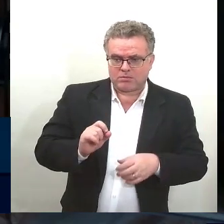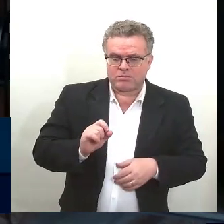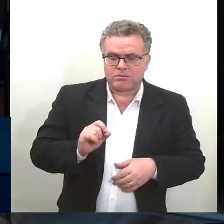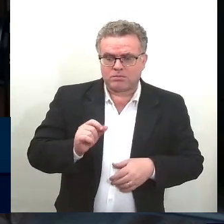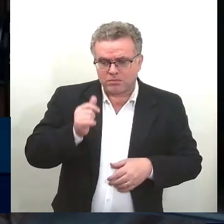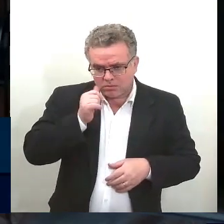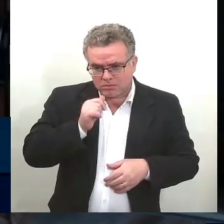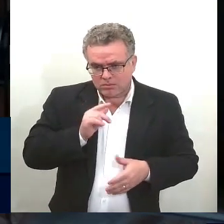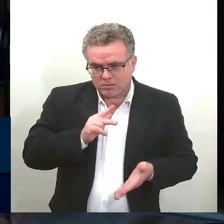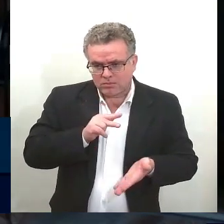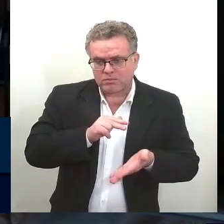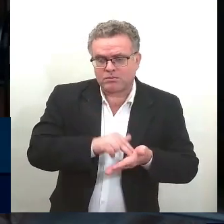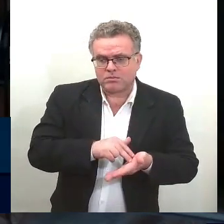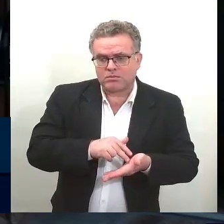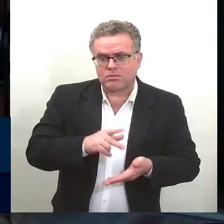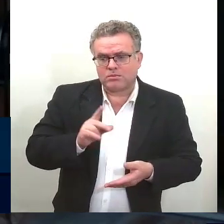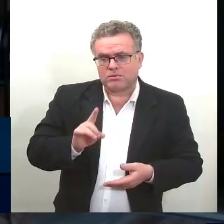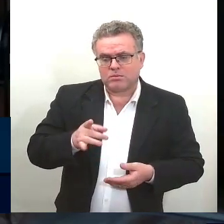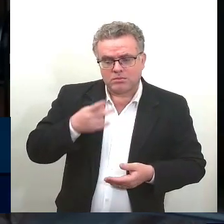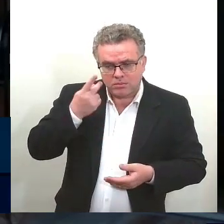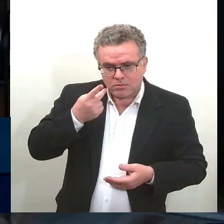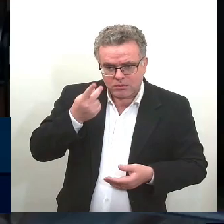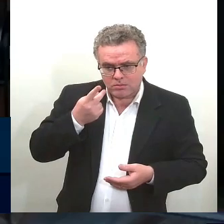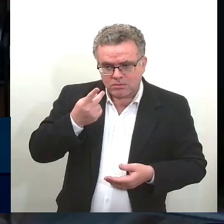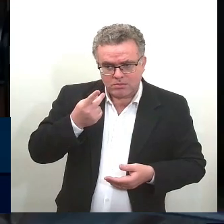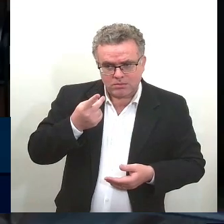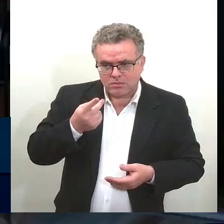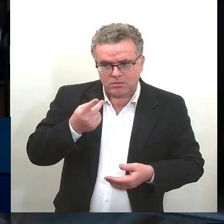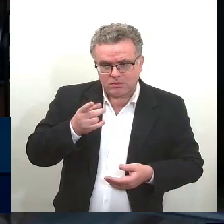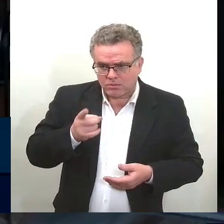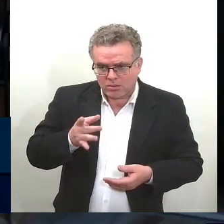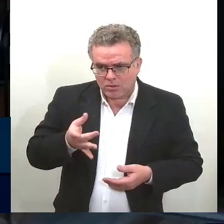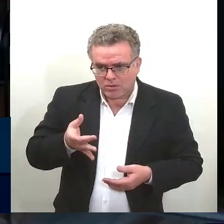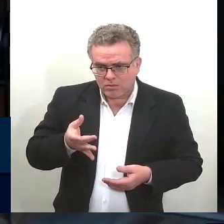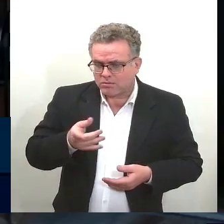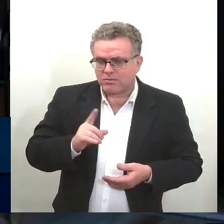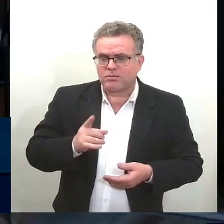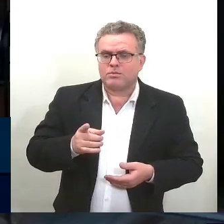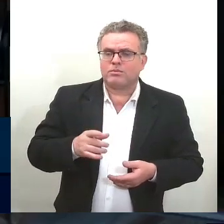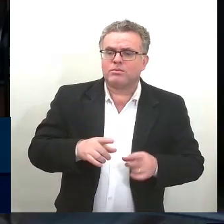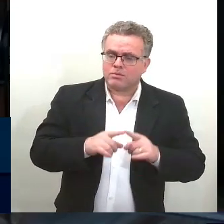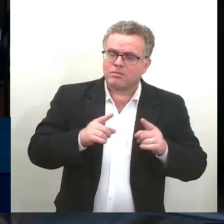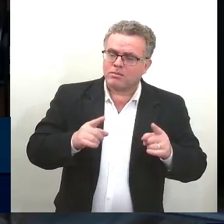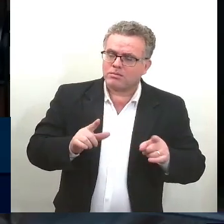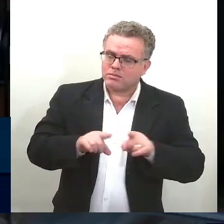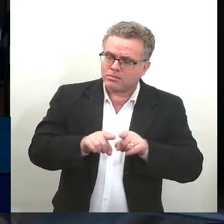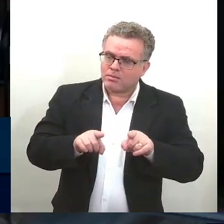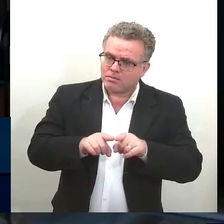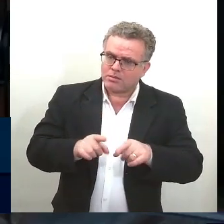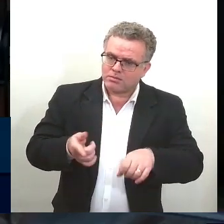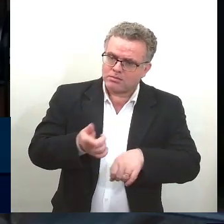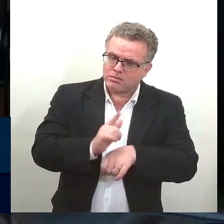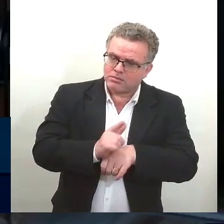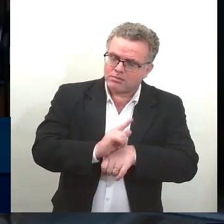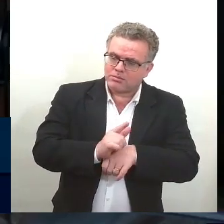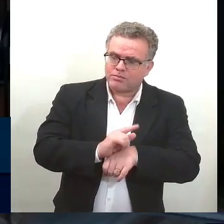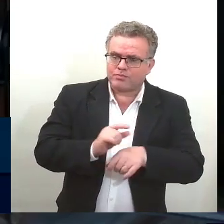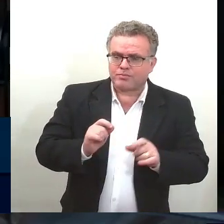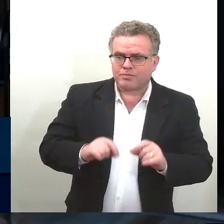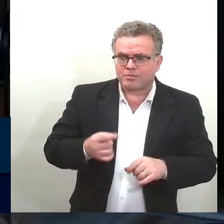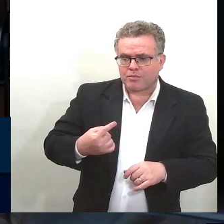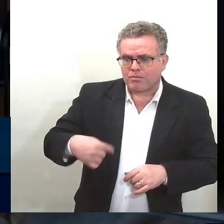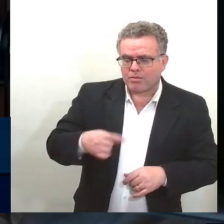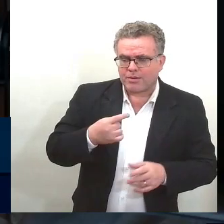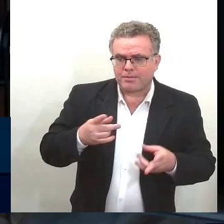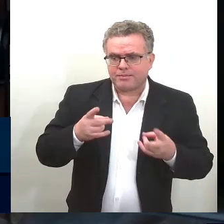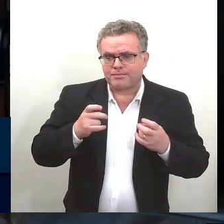também como gestora, né, e à frente de uma pasta tão importante, como todos já falaram, no Estado. Então,